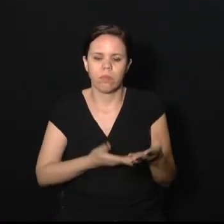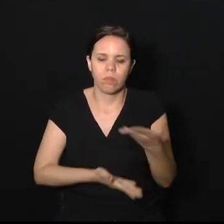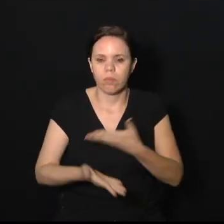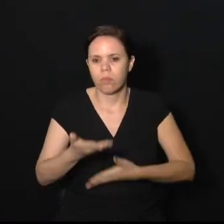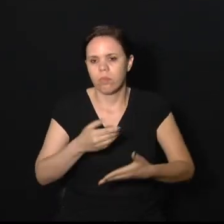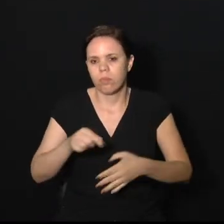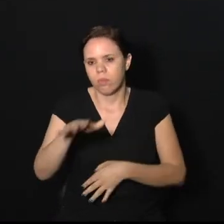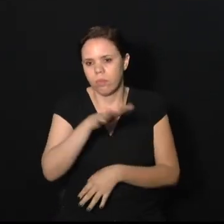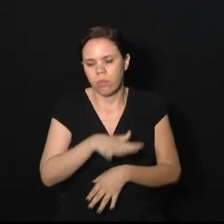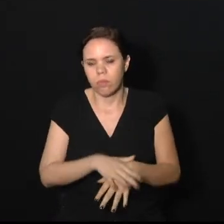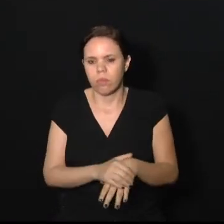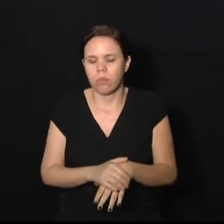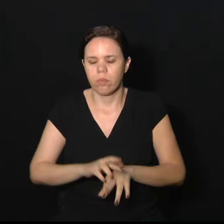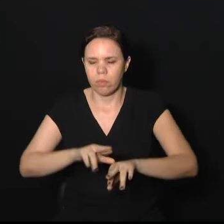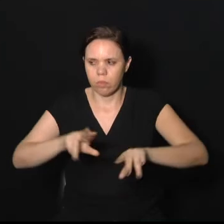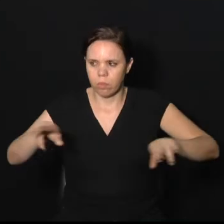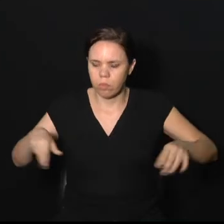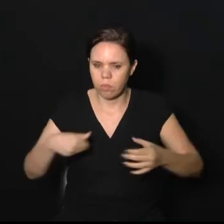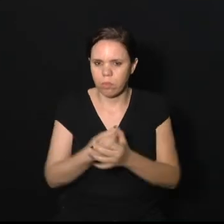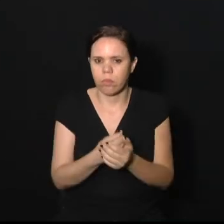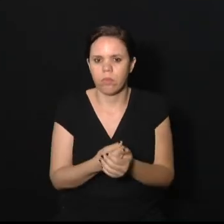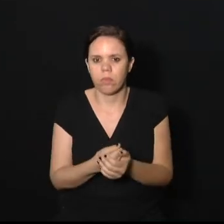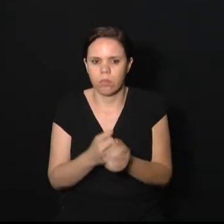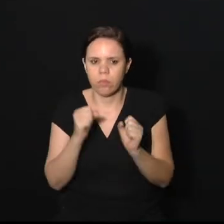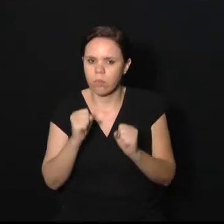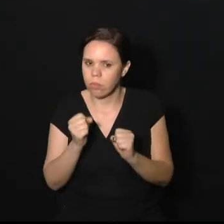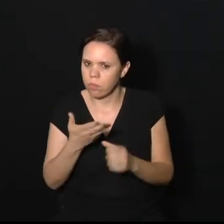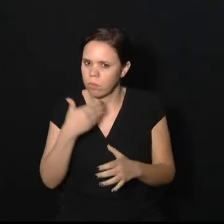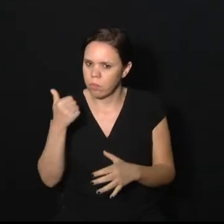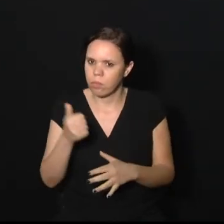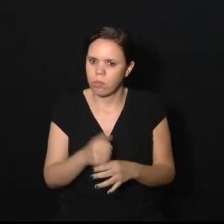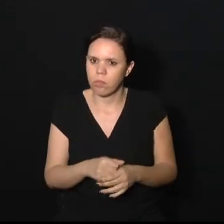essa integração das áreas, para que possa melhorar